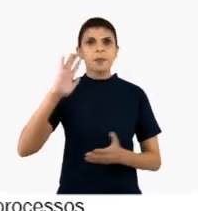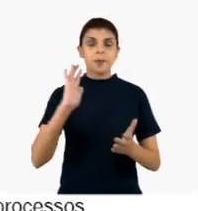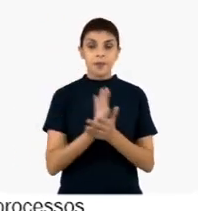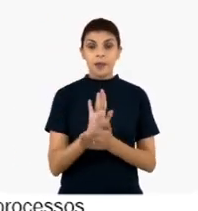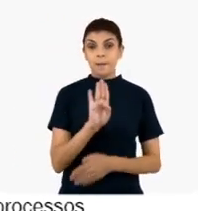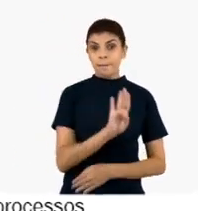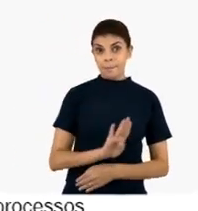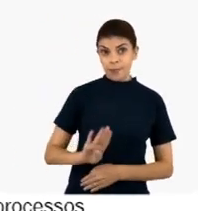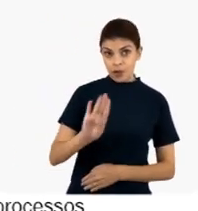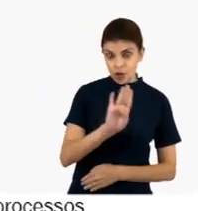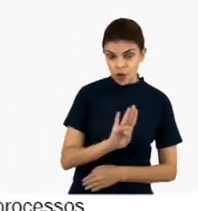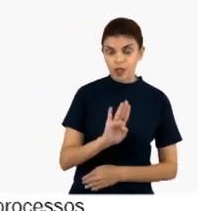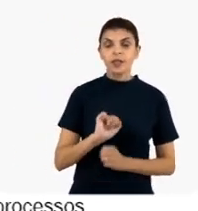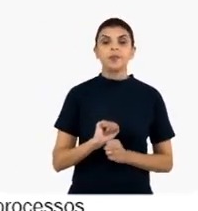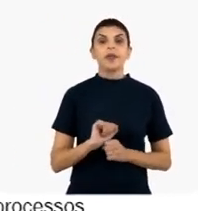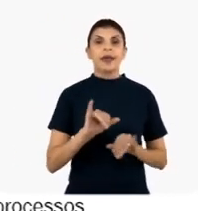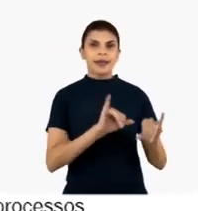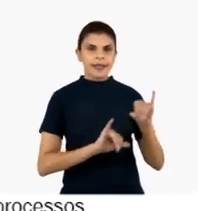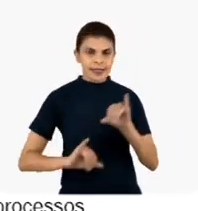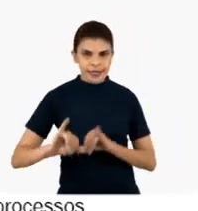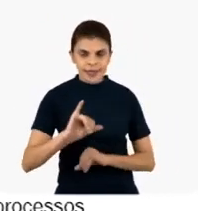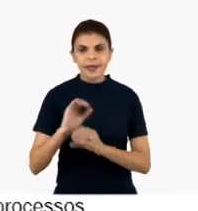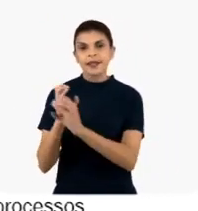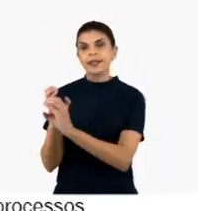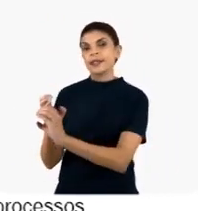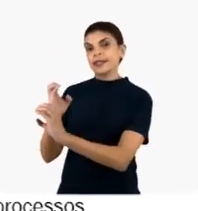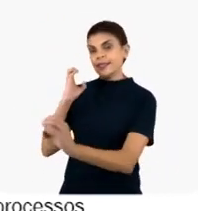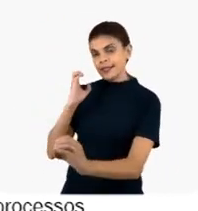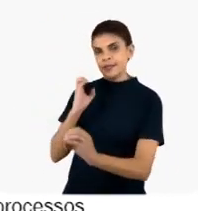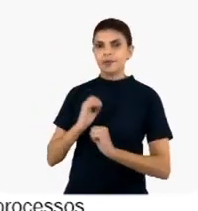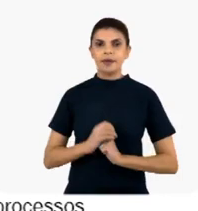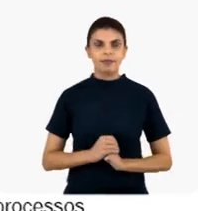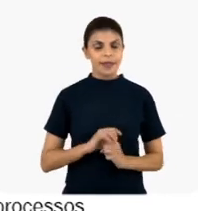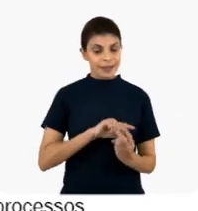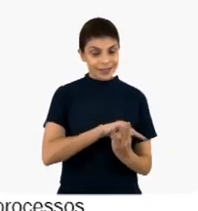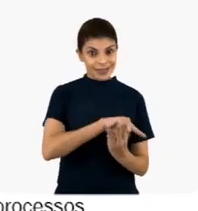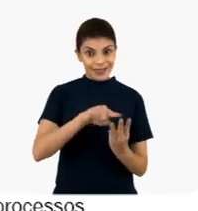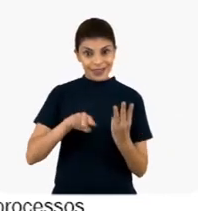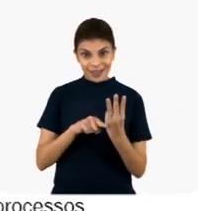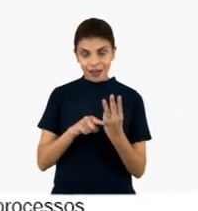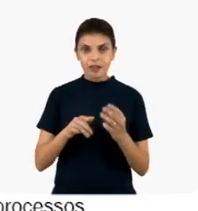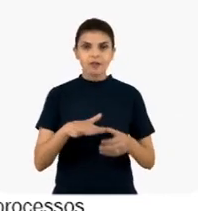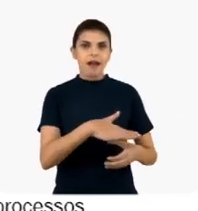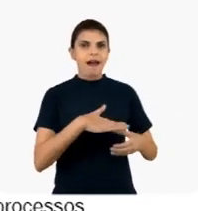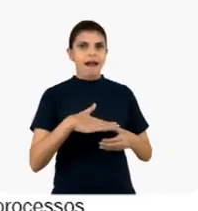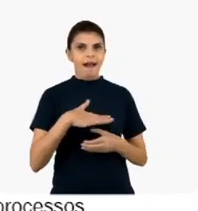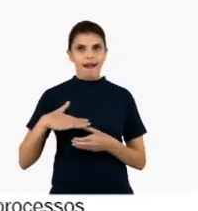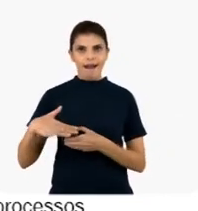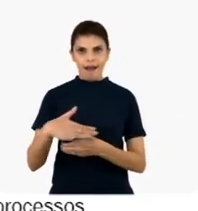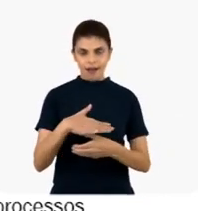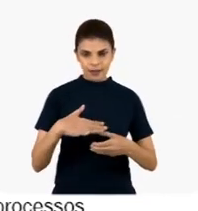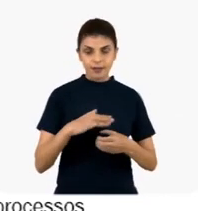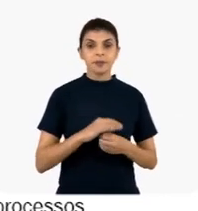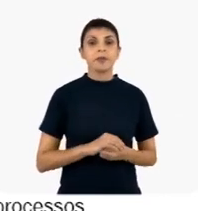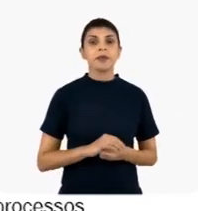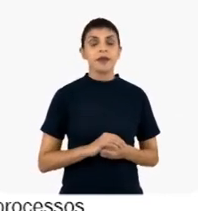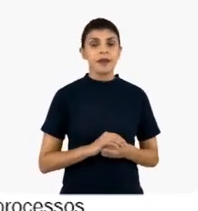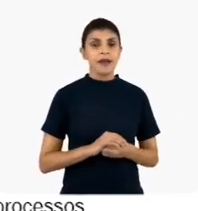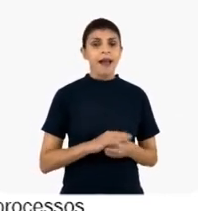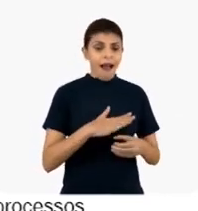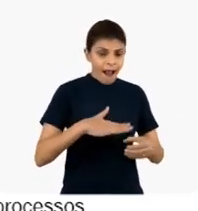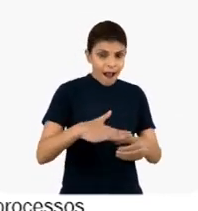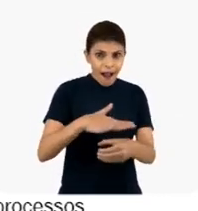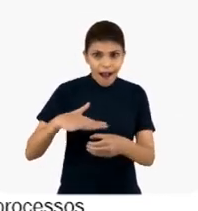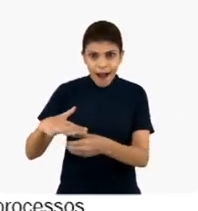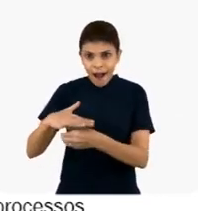áreas científicas e técnicas. Elas são a biologia, a química e a engenharia. Cada uma